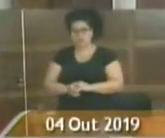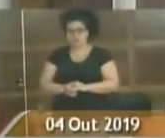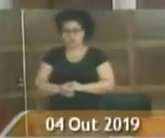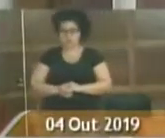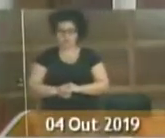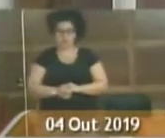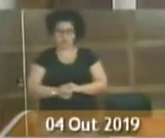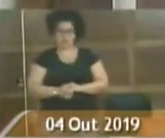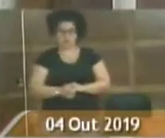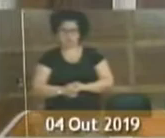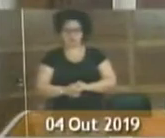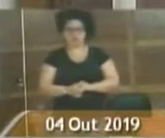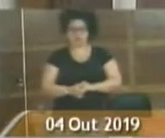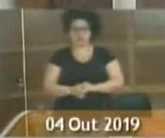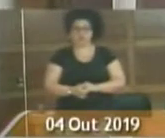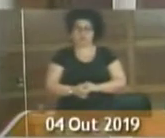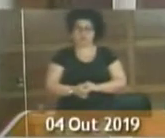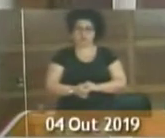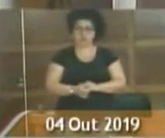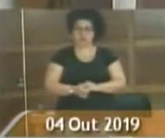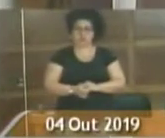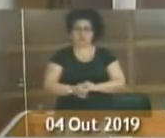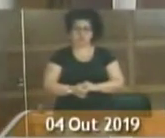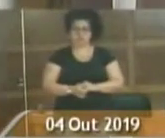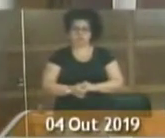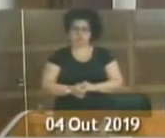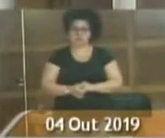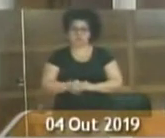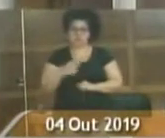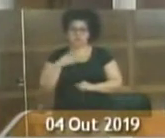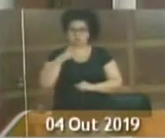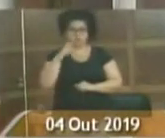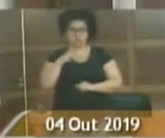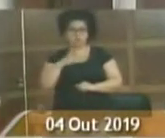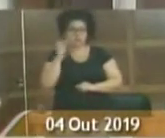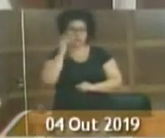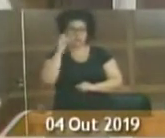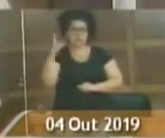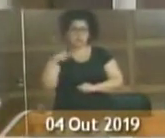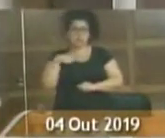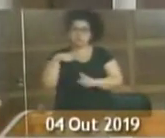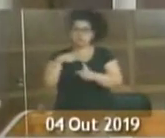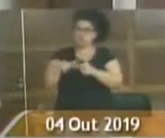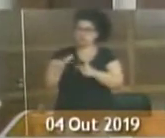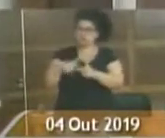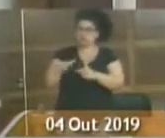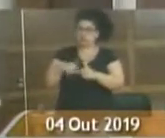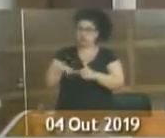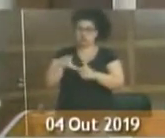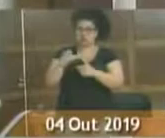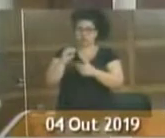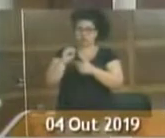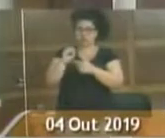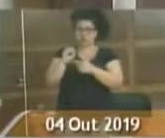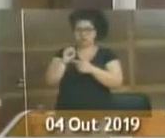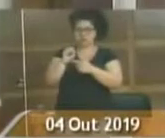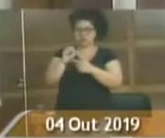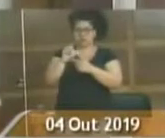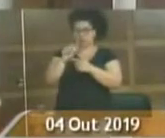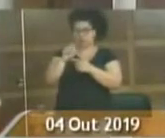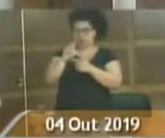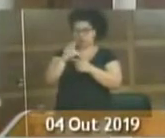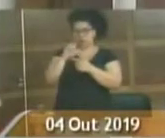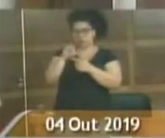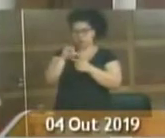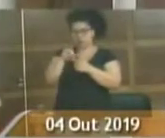gato que tinha DAP, dermatite alérgica por causa de pulga. Eu peguei gato nessa triagem que tinha esses carcinoma. Você está entendendo? Então,